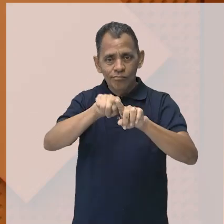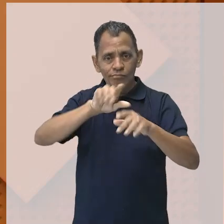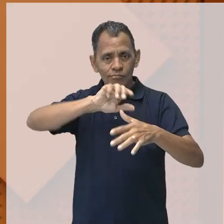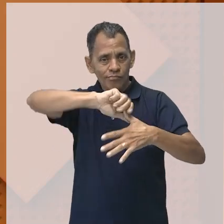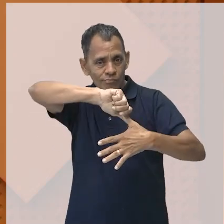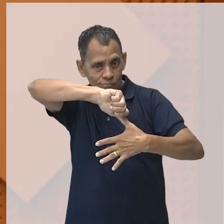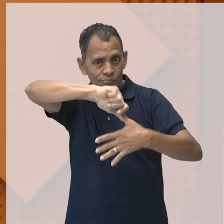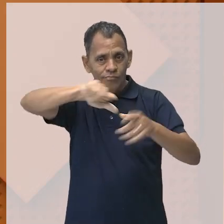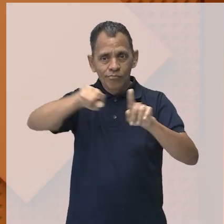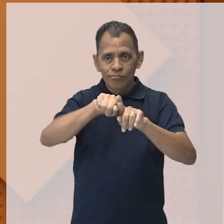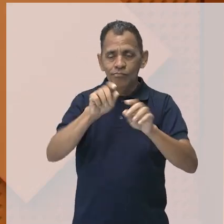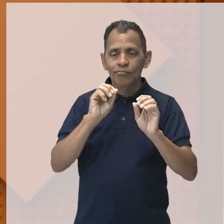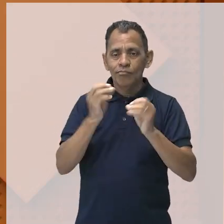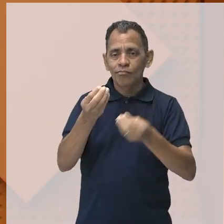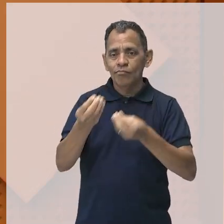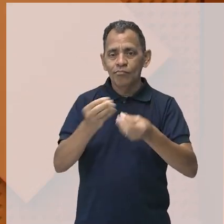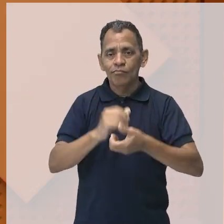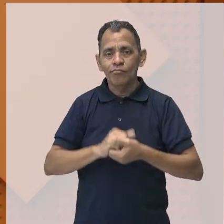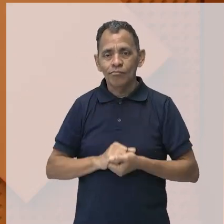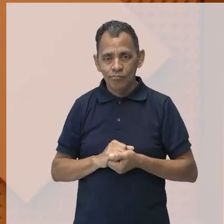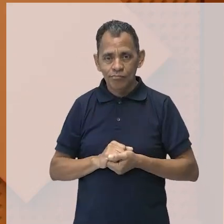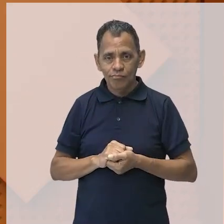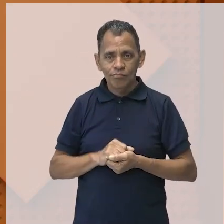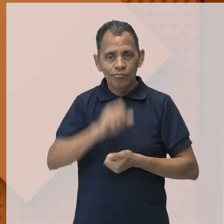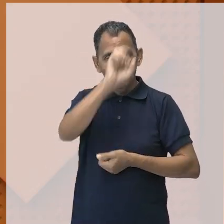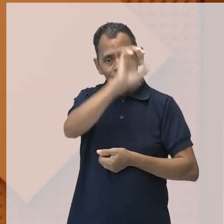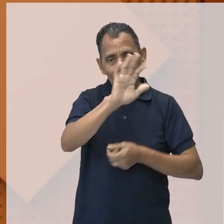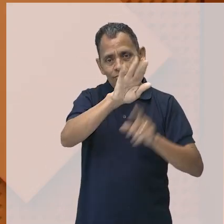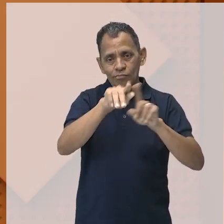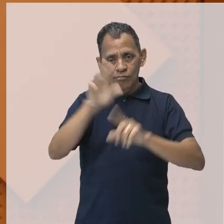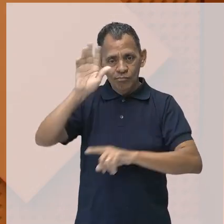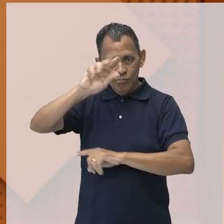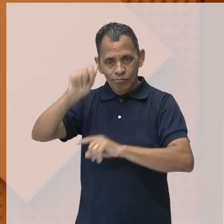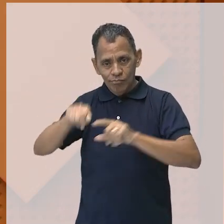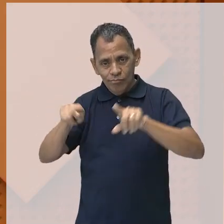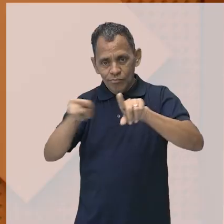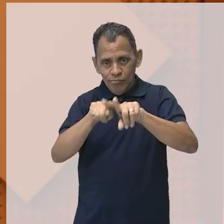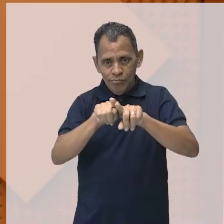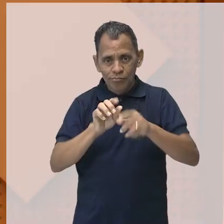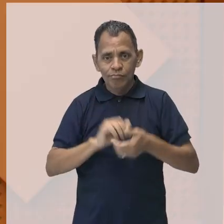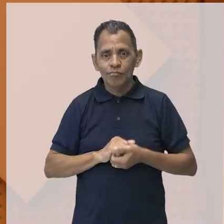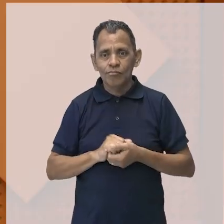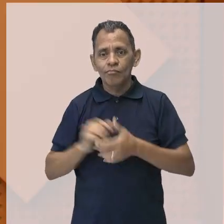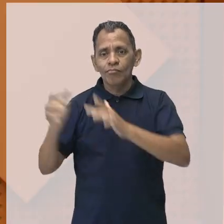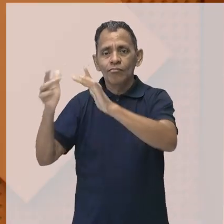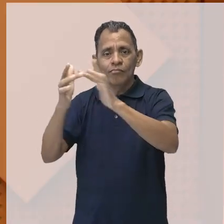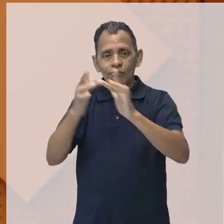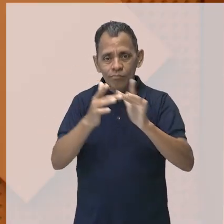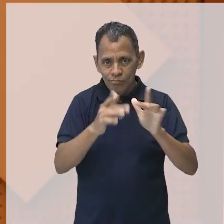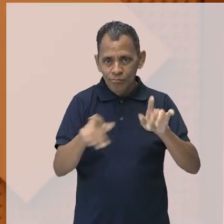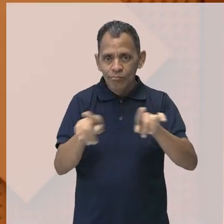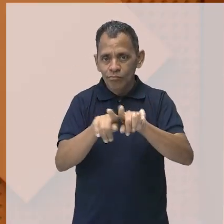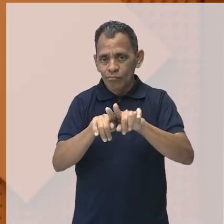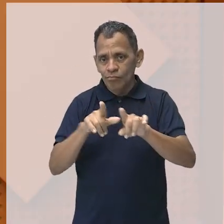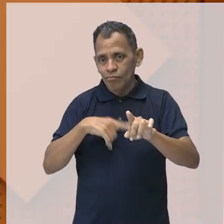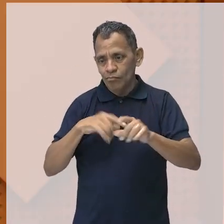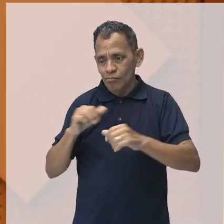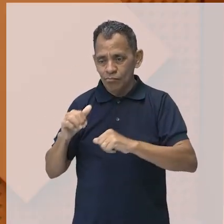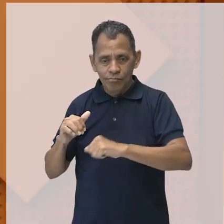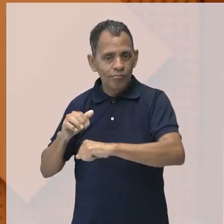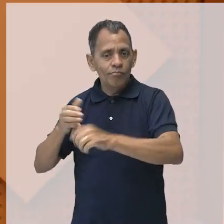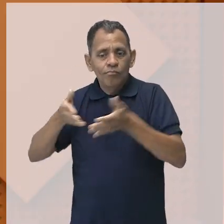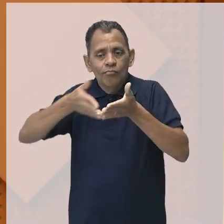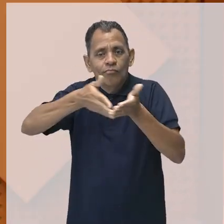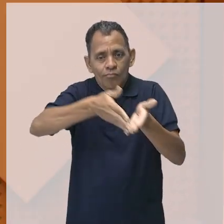Médio. Então, a cidade de São Paulo está conectada com o mundo por esses aeroportos, pelos portos também,